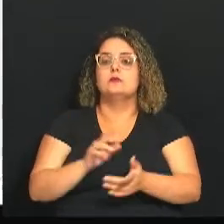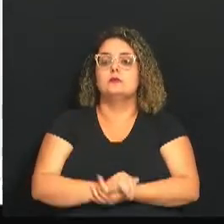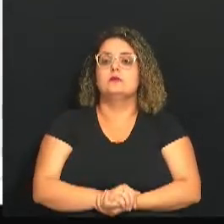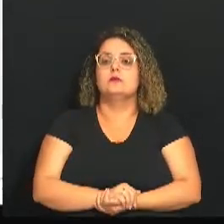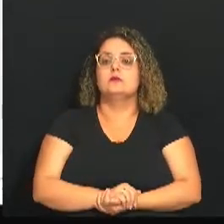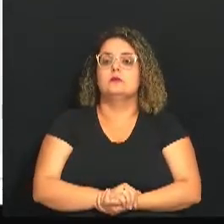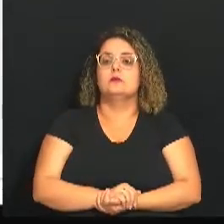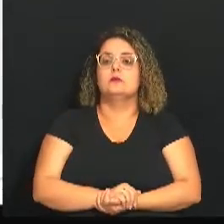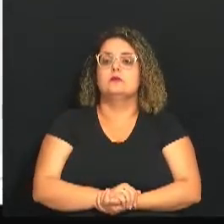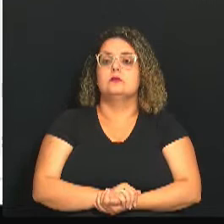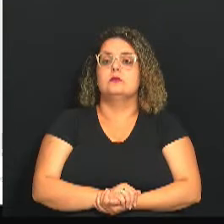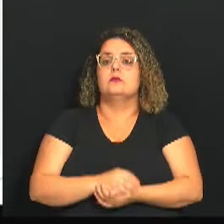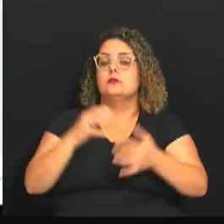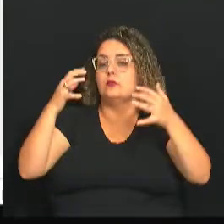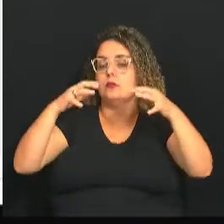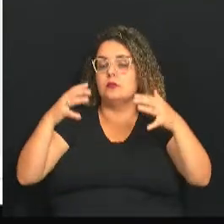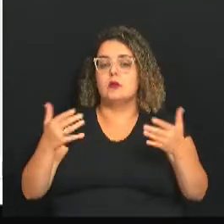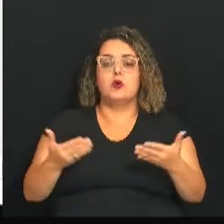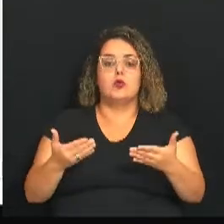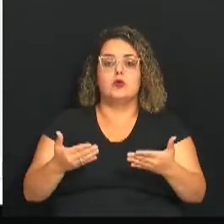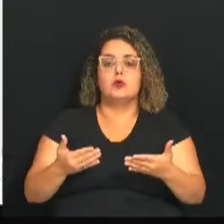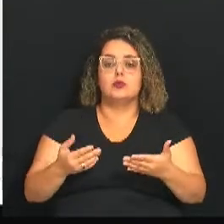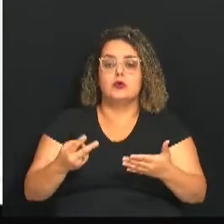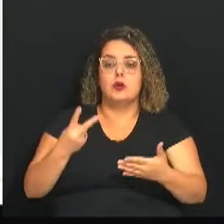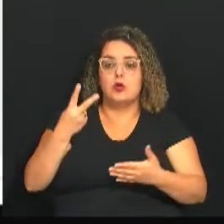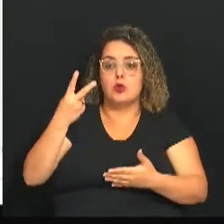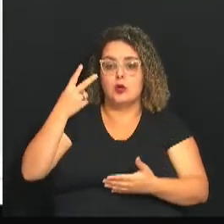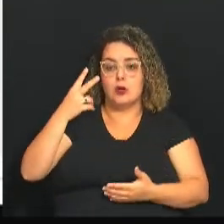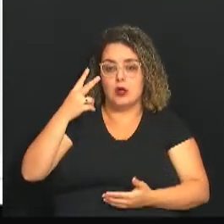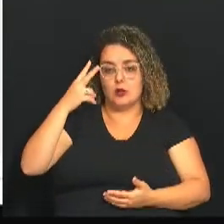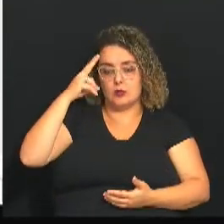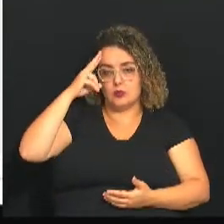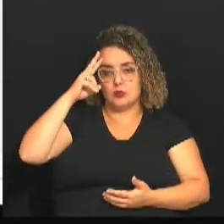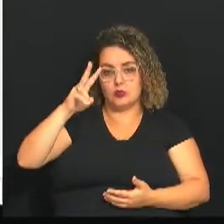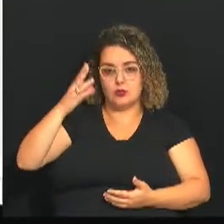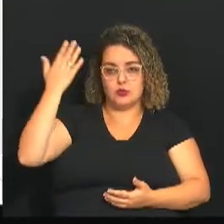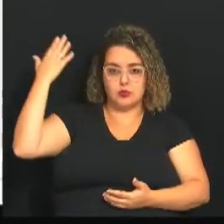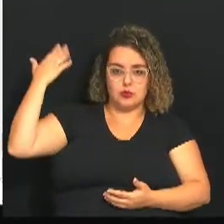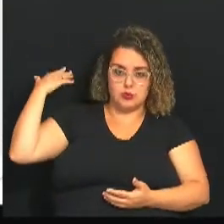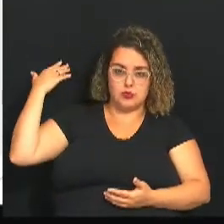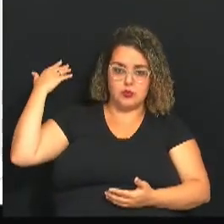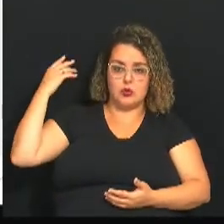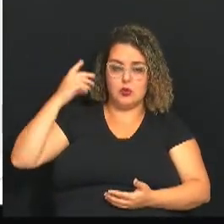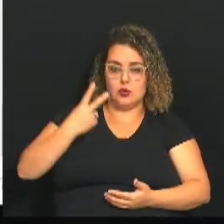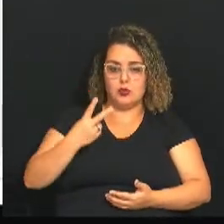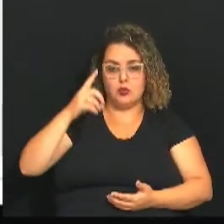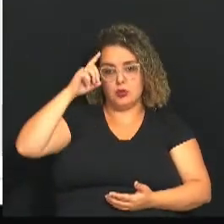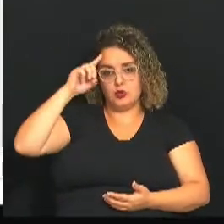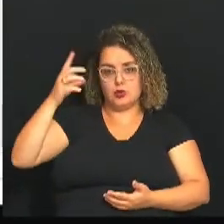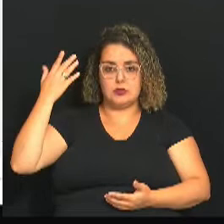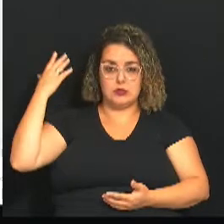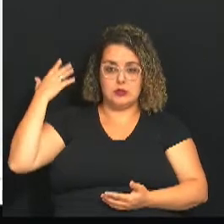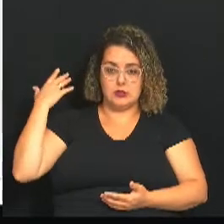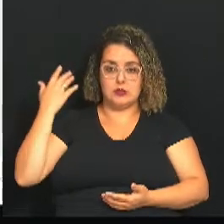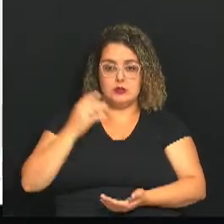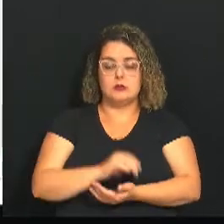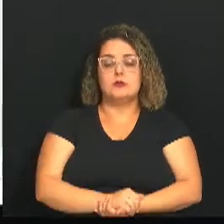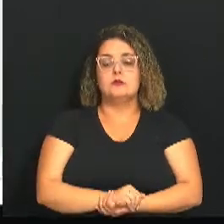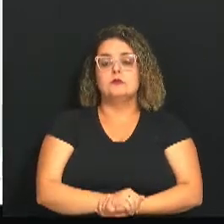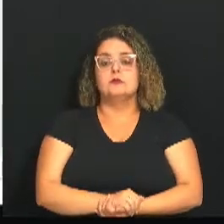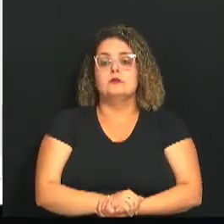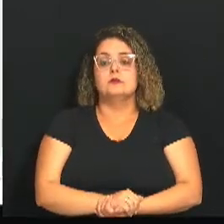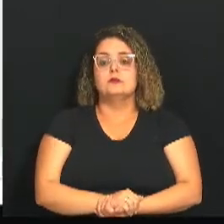para hoje, isso há 2 dias atrás, quando eu montei, né? Então, esses modelos, eles têm algumas similaridades,